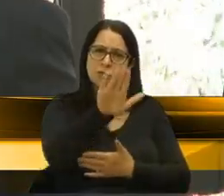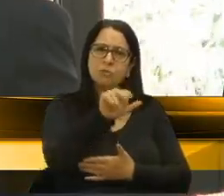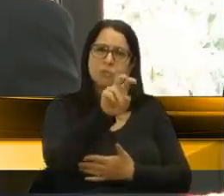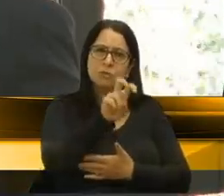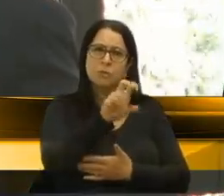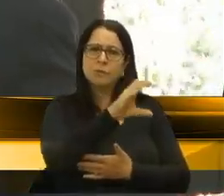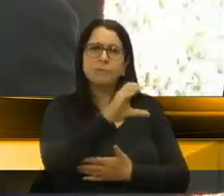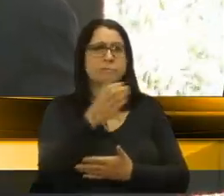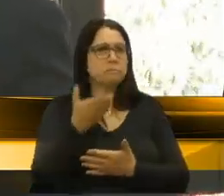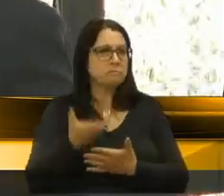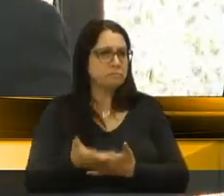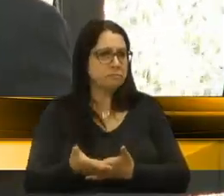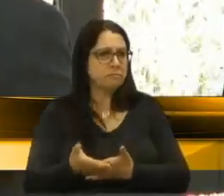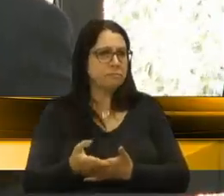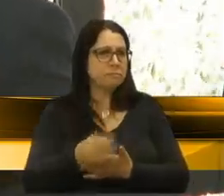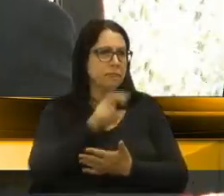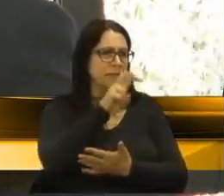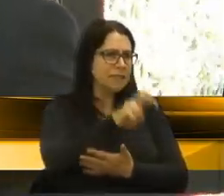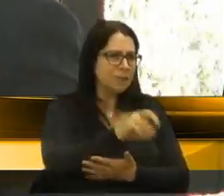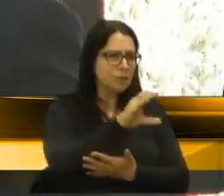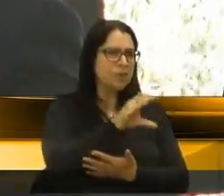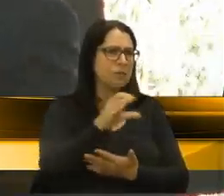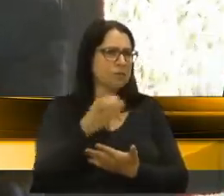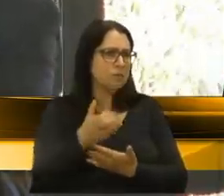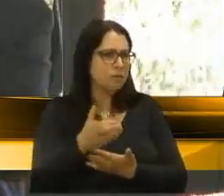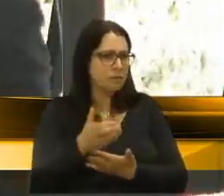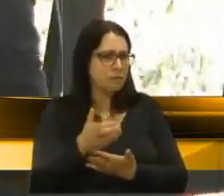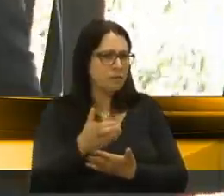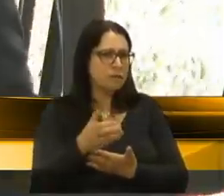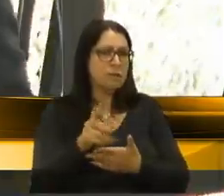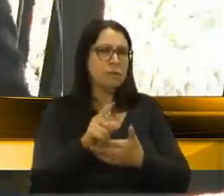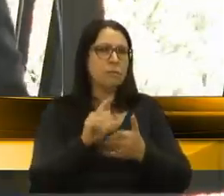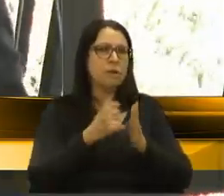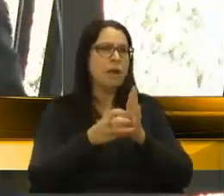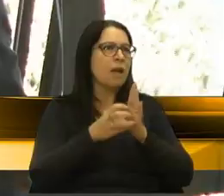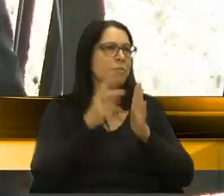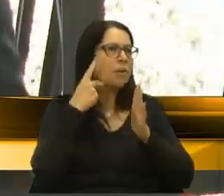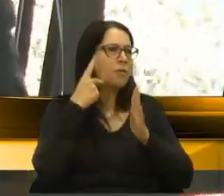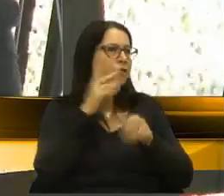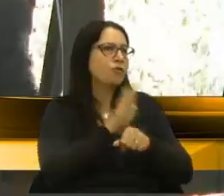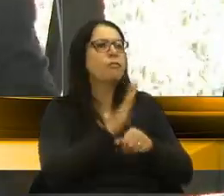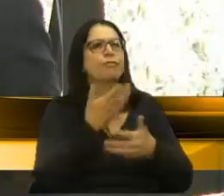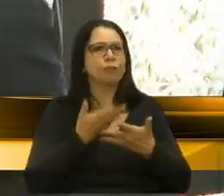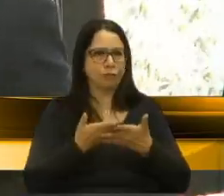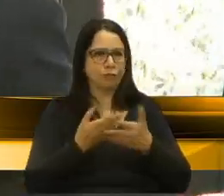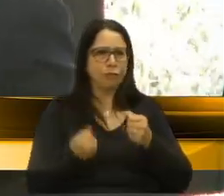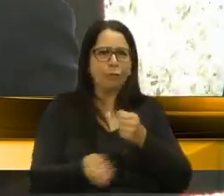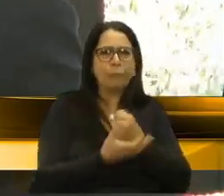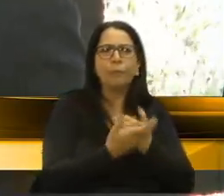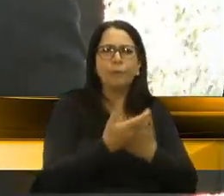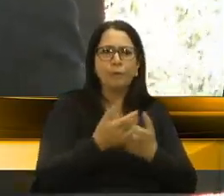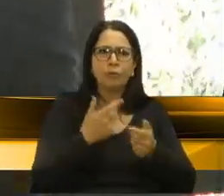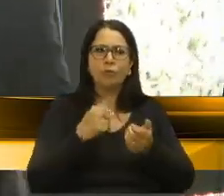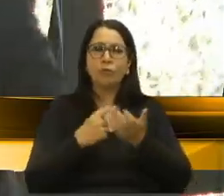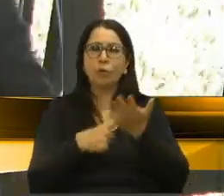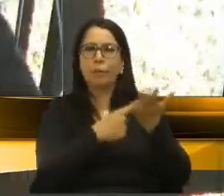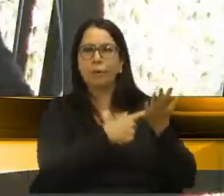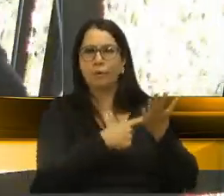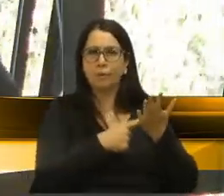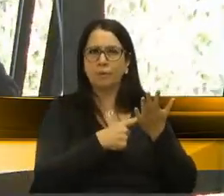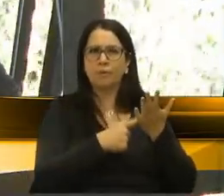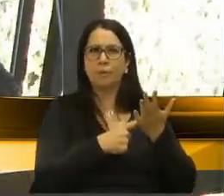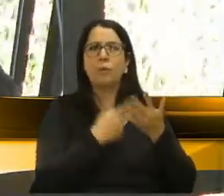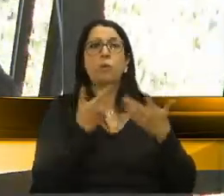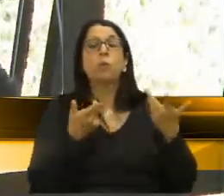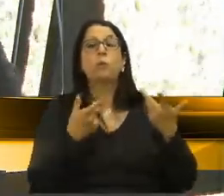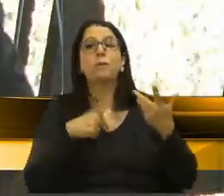CCs. 5 CCs. Para contemplar partidos, para contemplar aliados. Onde